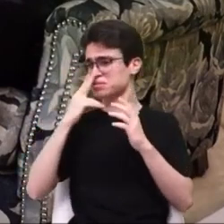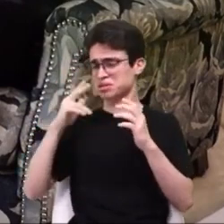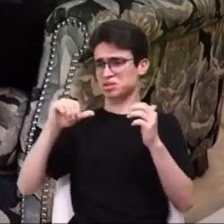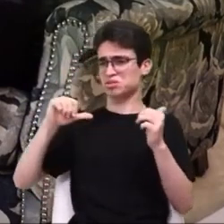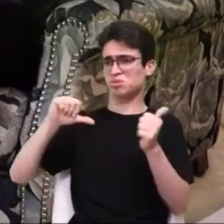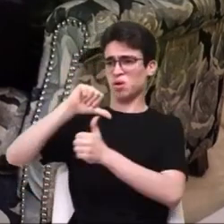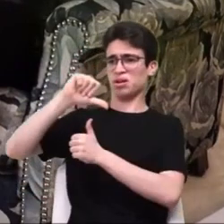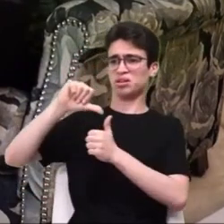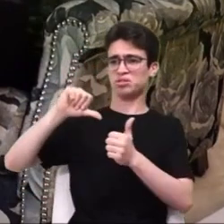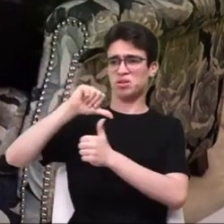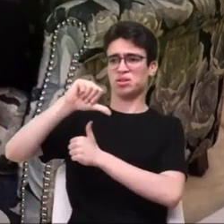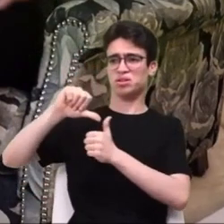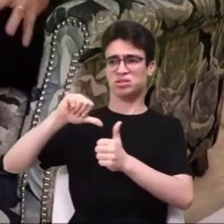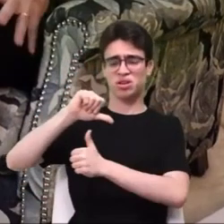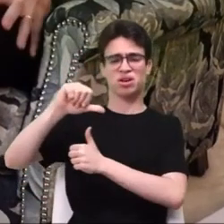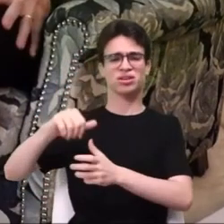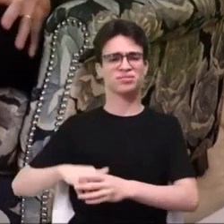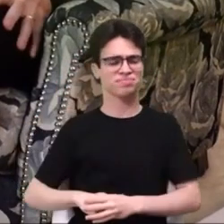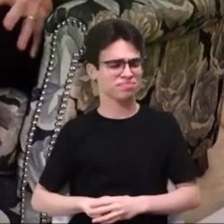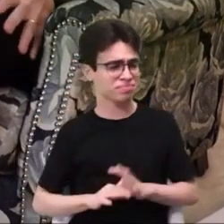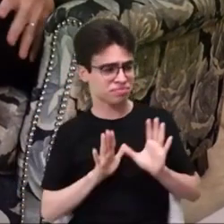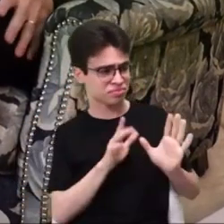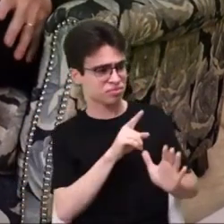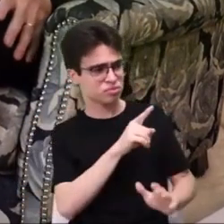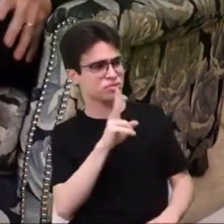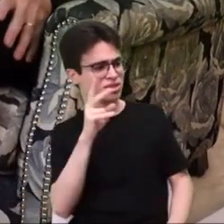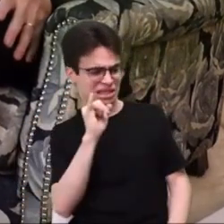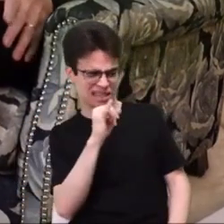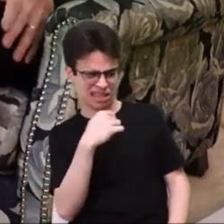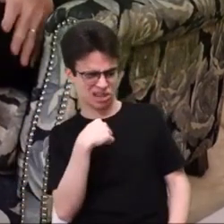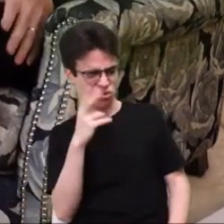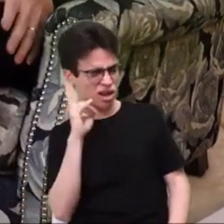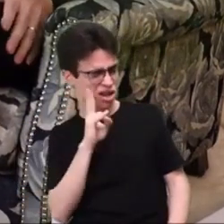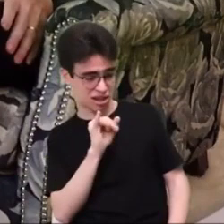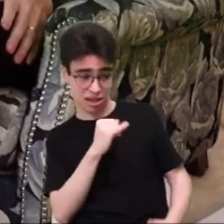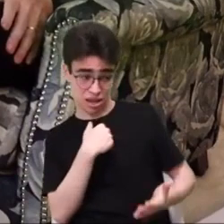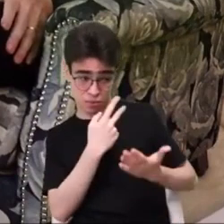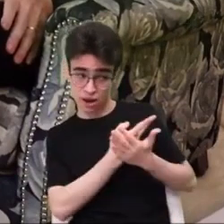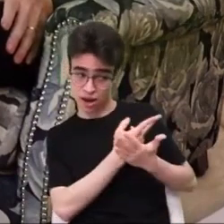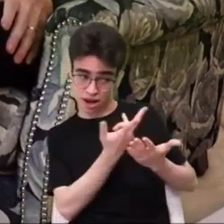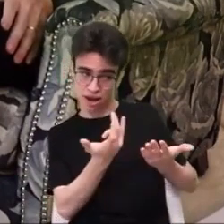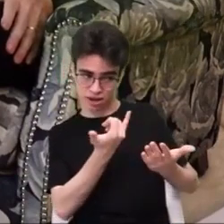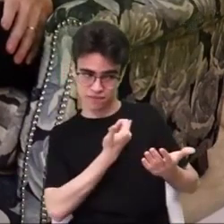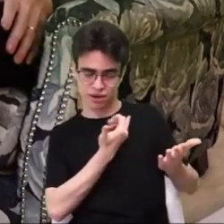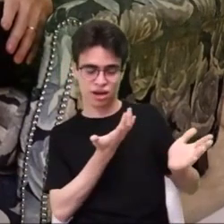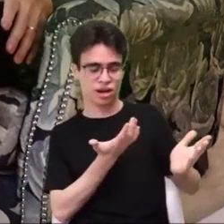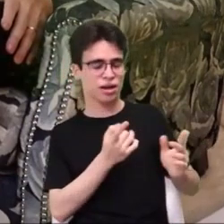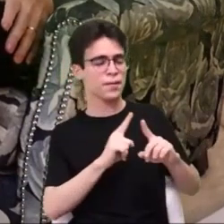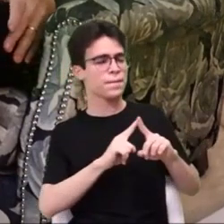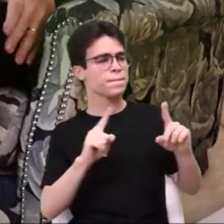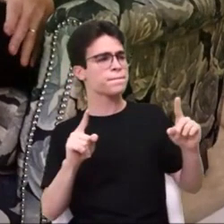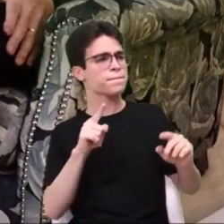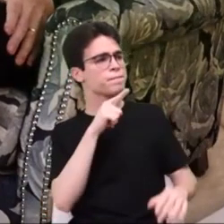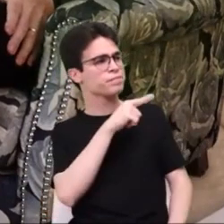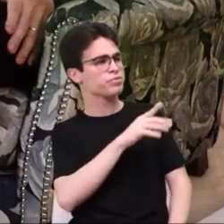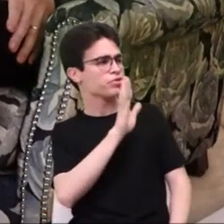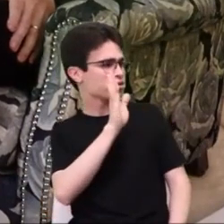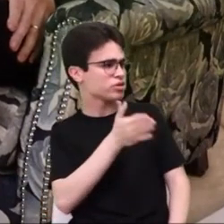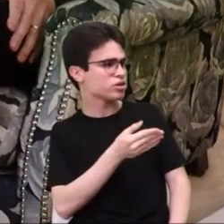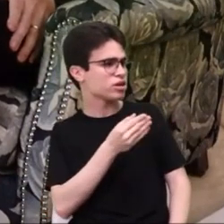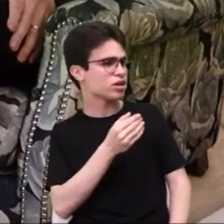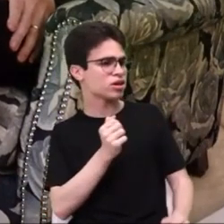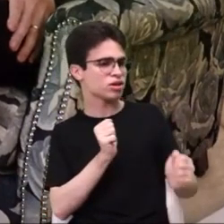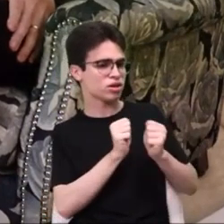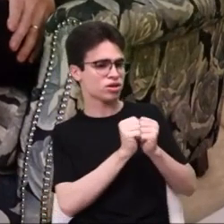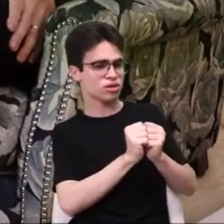rápido, né? Mas você, se me lembro bem, se eu estiver errado, você me corrija, né? Você chegou a viver